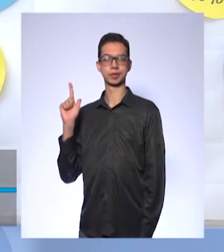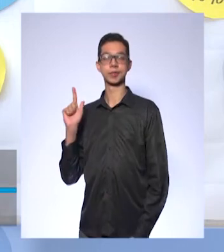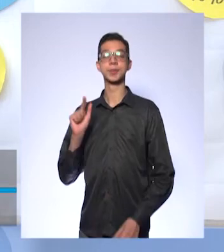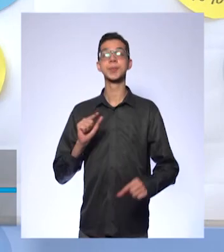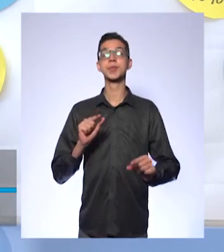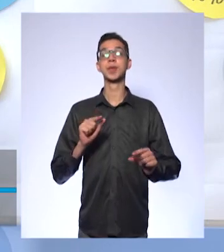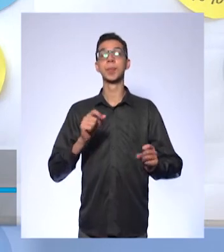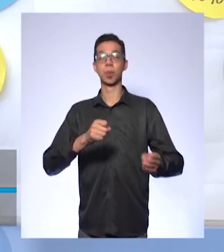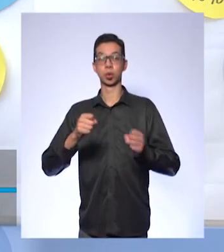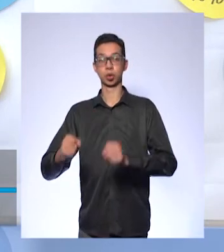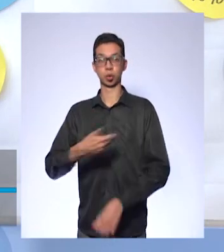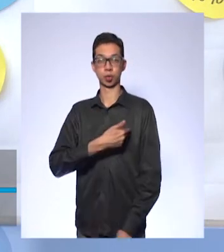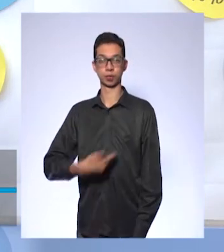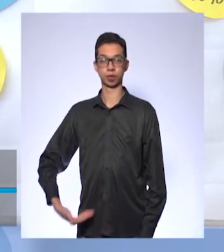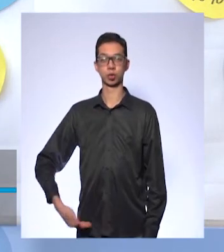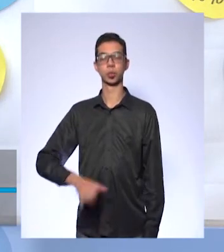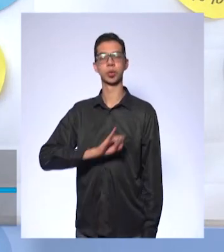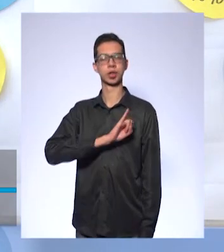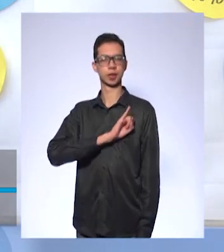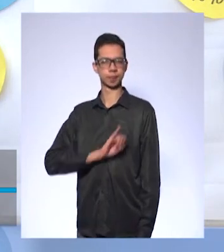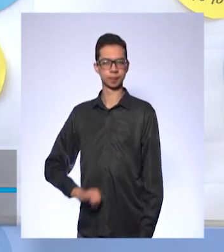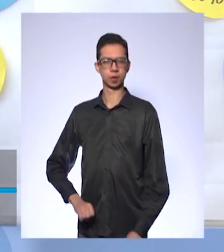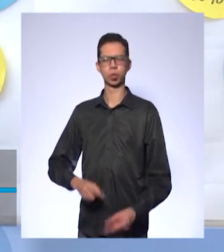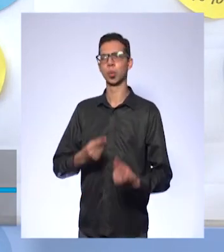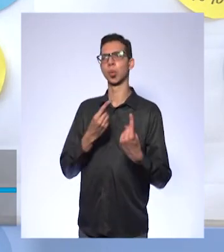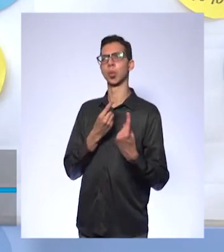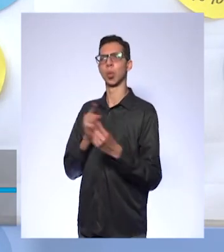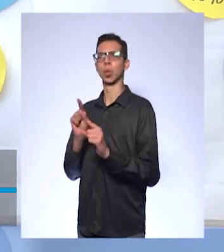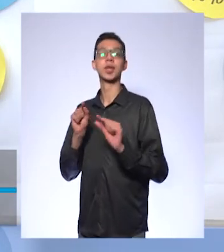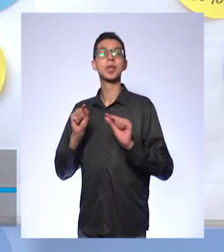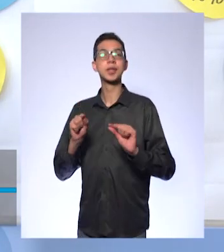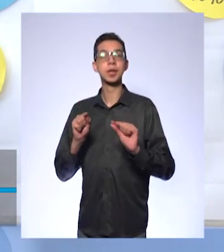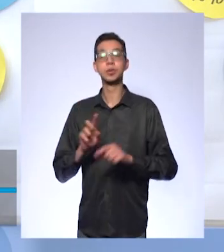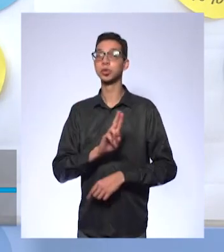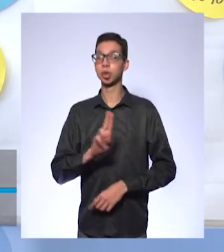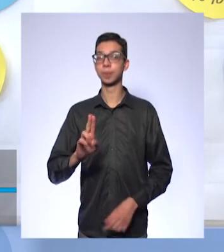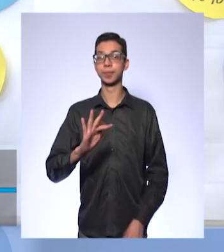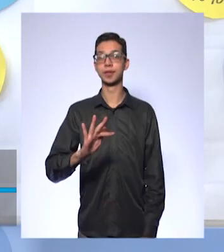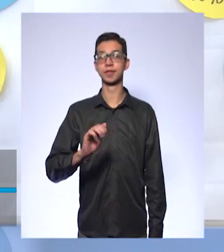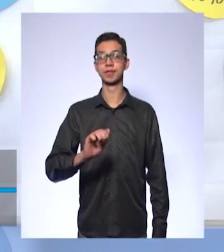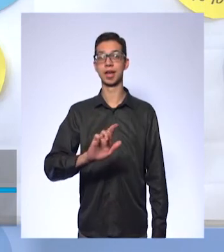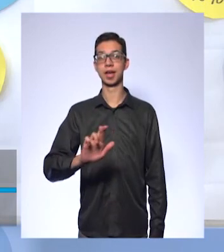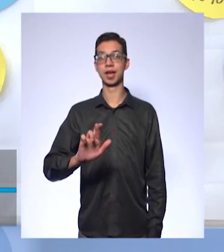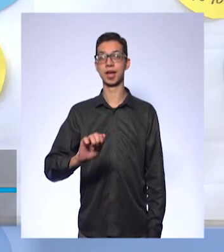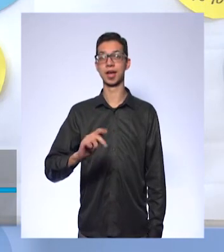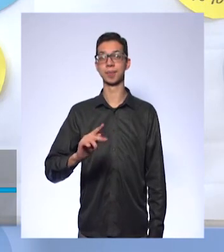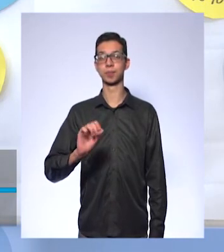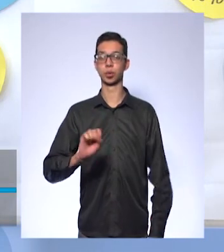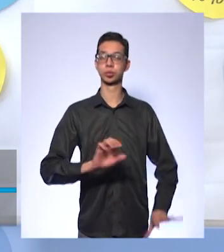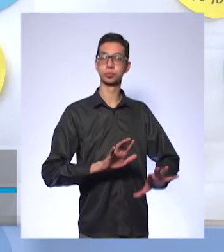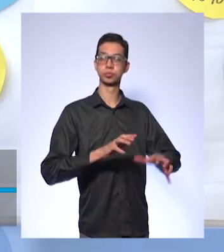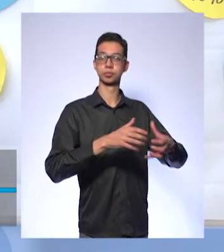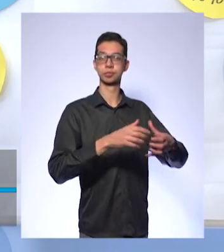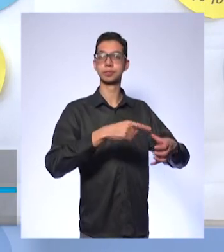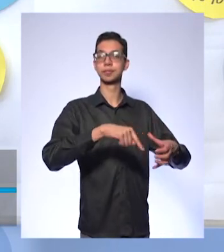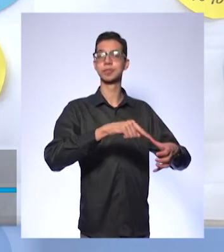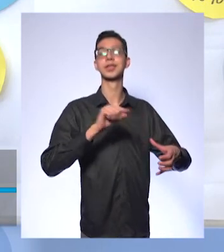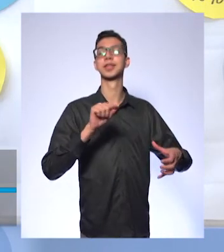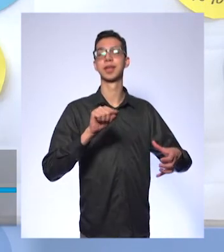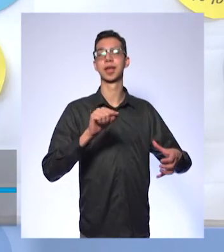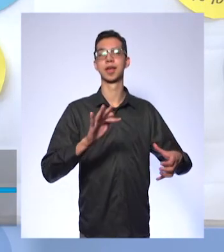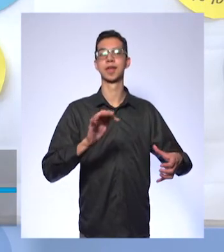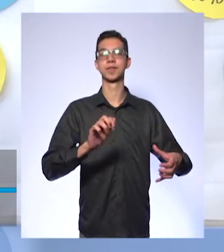governo imperial, eles eram chamados de farrapos. Então, os farrapos eram todas